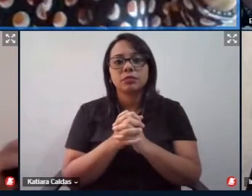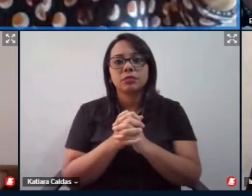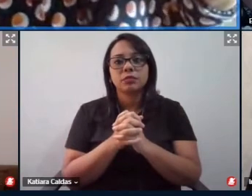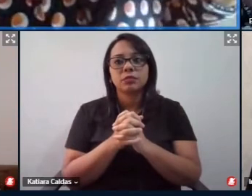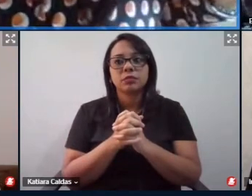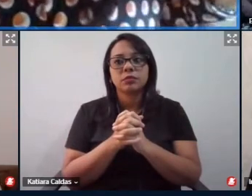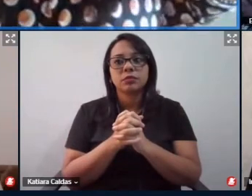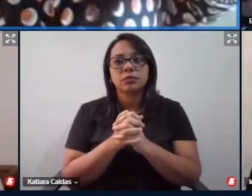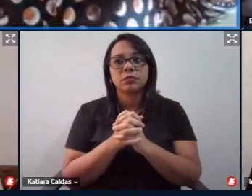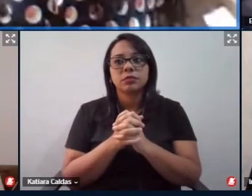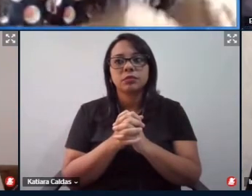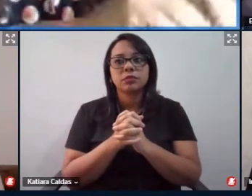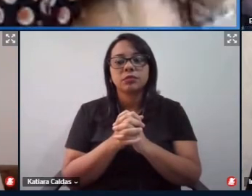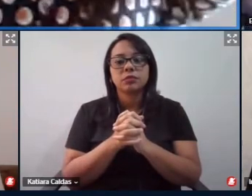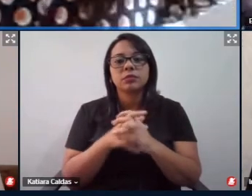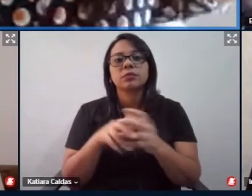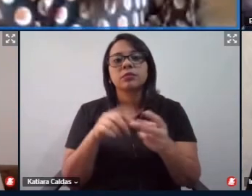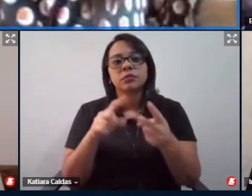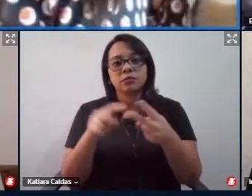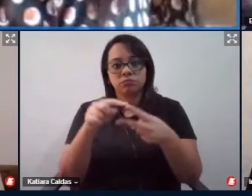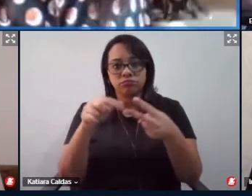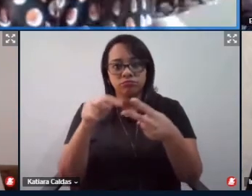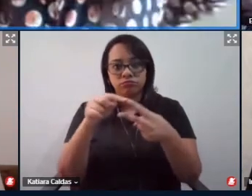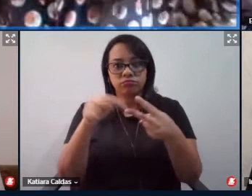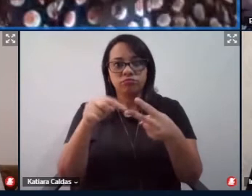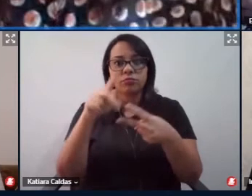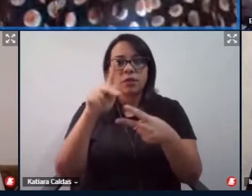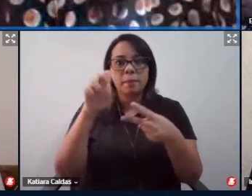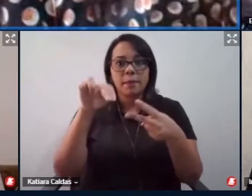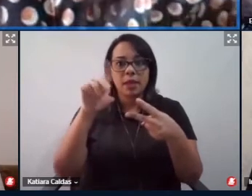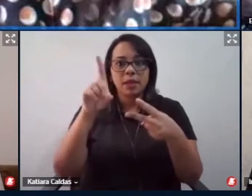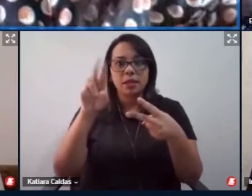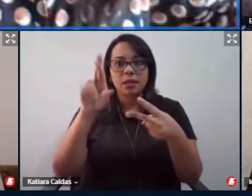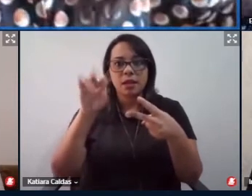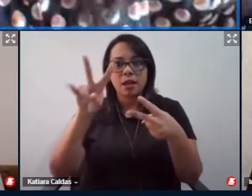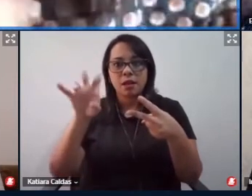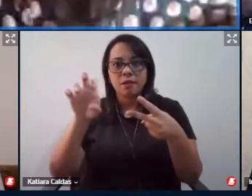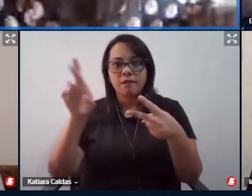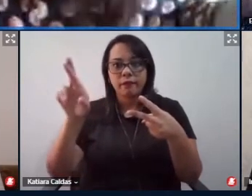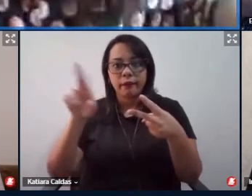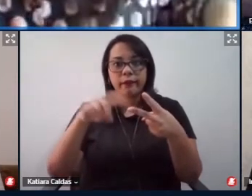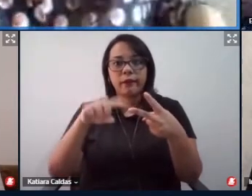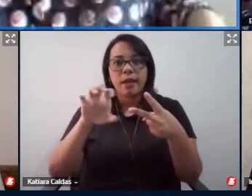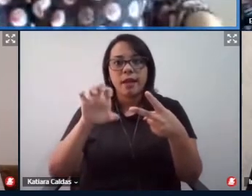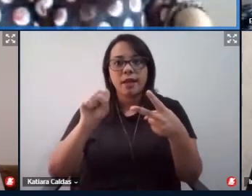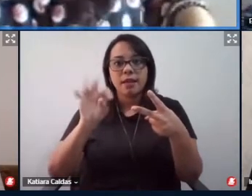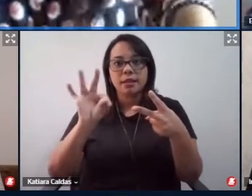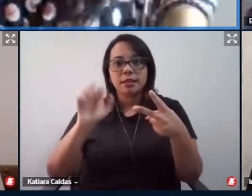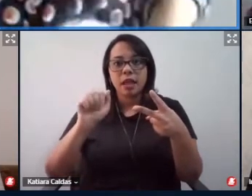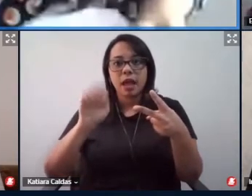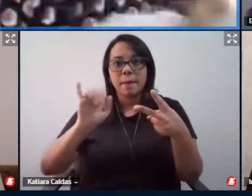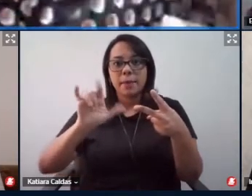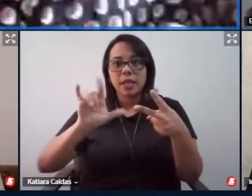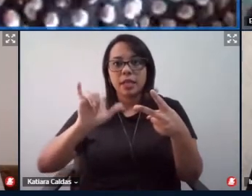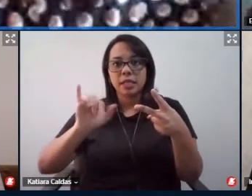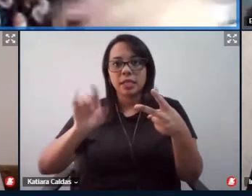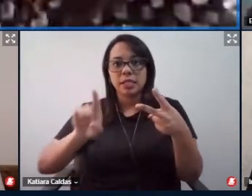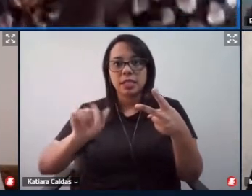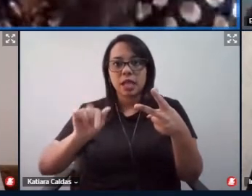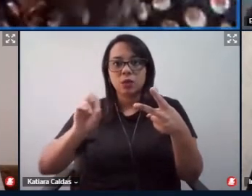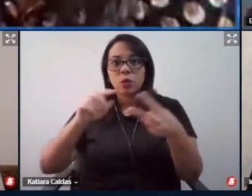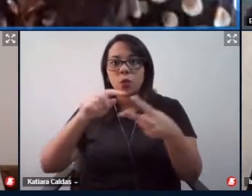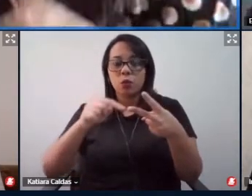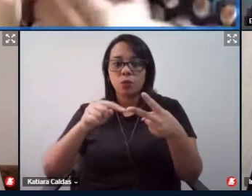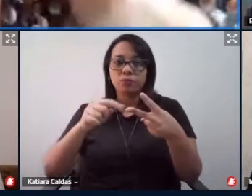Estabilizador, pendrive, esses são dois. Tá? Quando eu fui ler o trabalho, eu quero te dar parabéns,